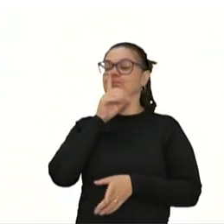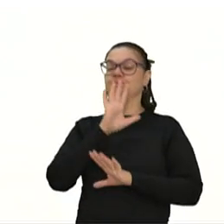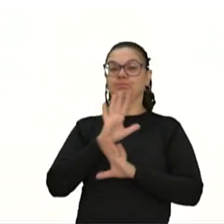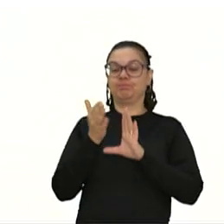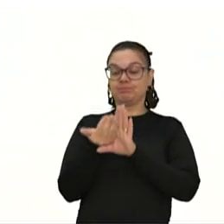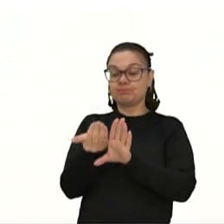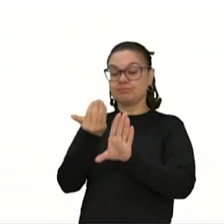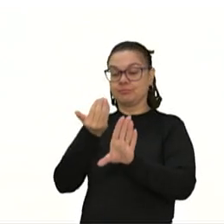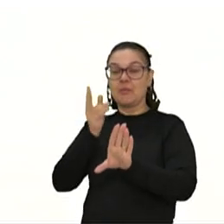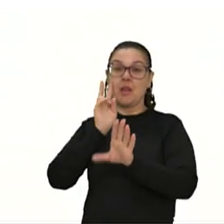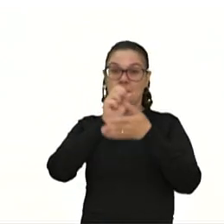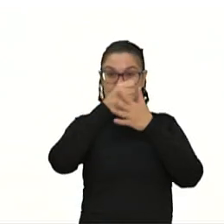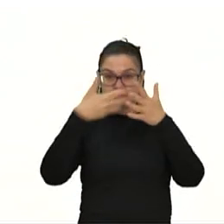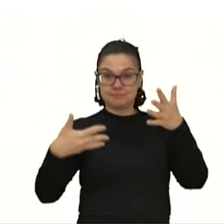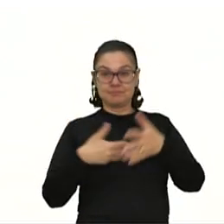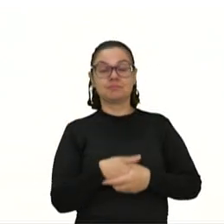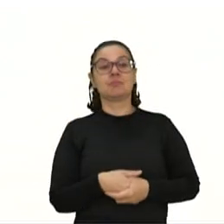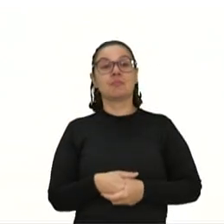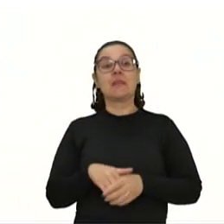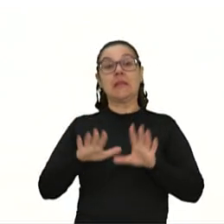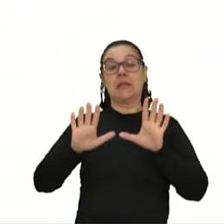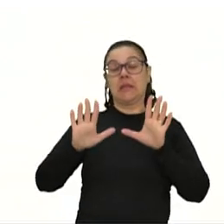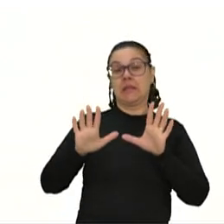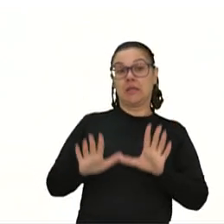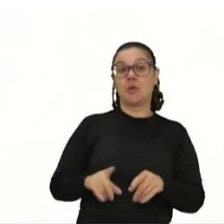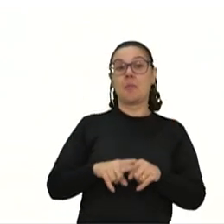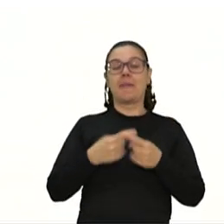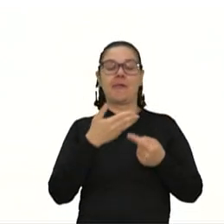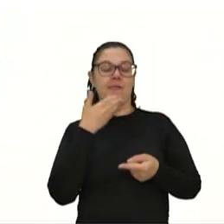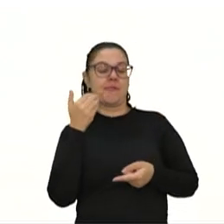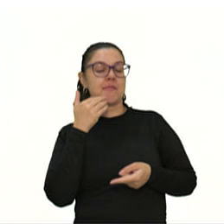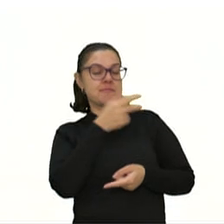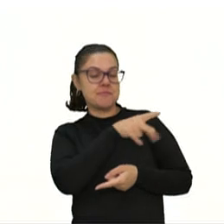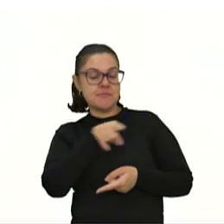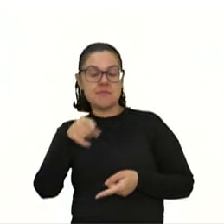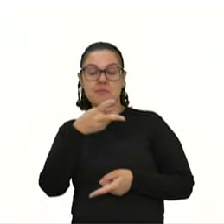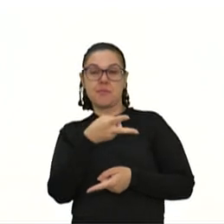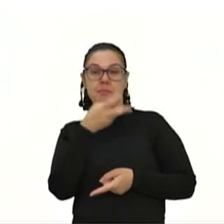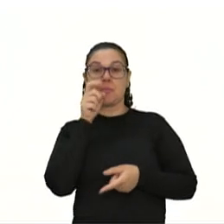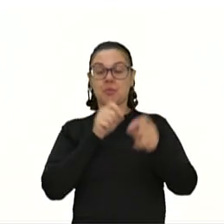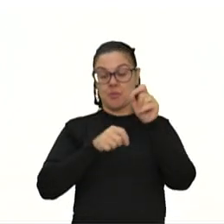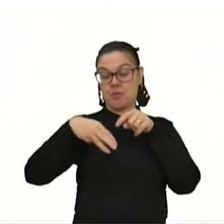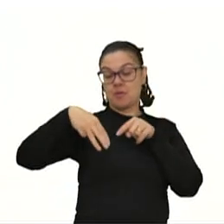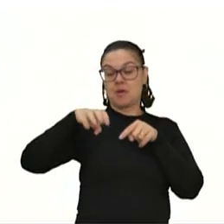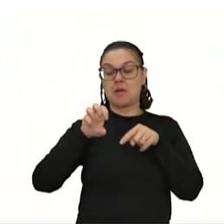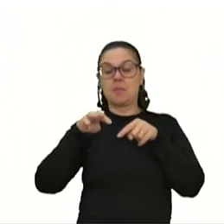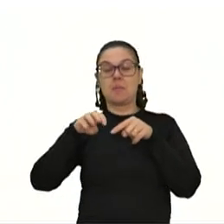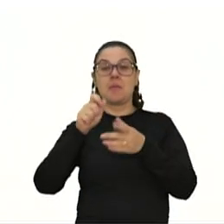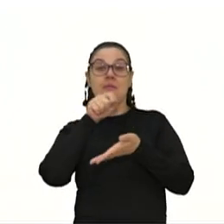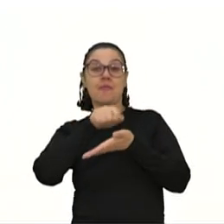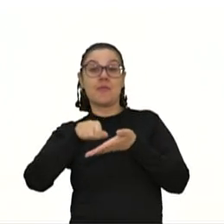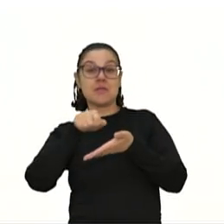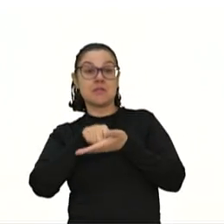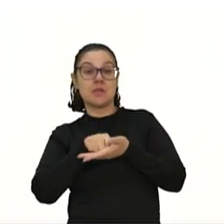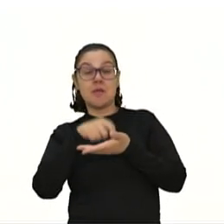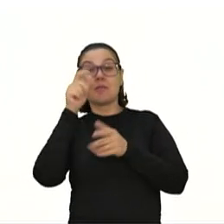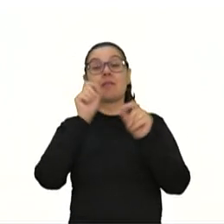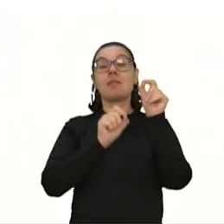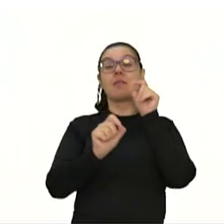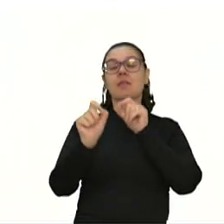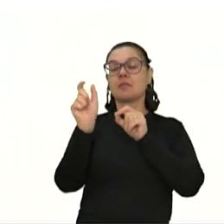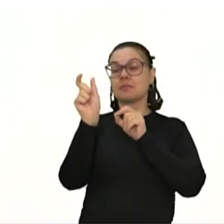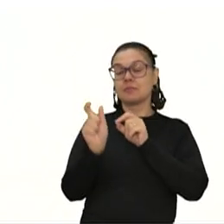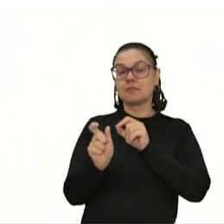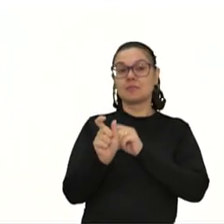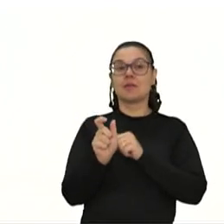viu isso lá na característica. No entanto, é possível perceber que este meme foi escrito por...